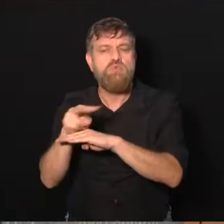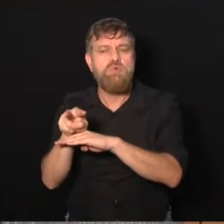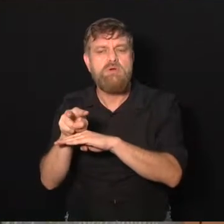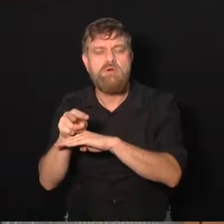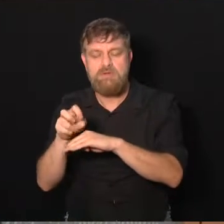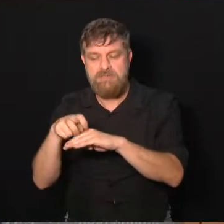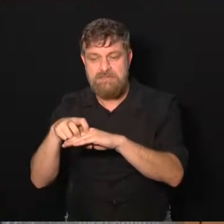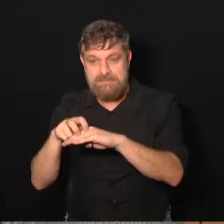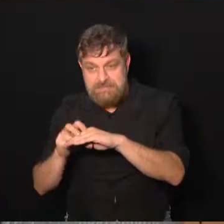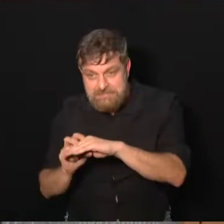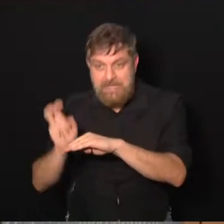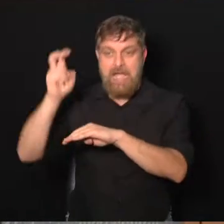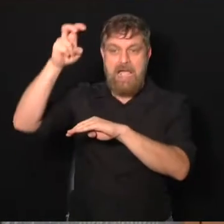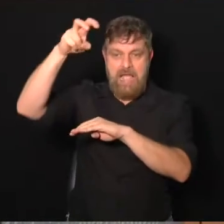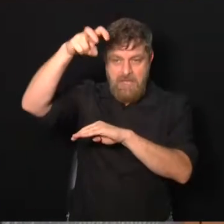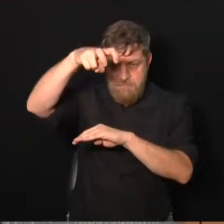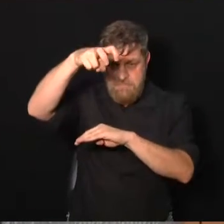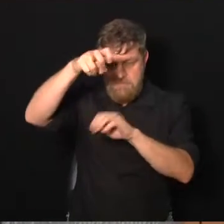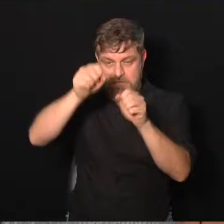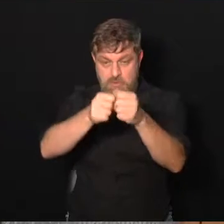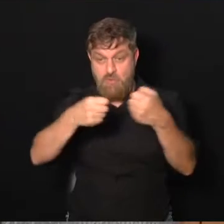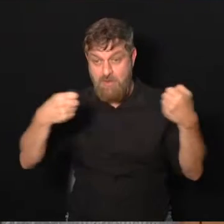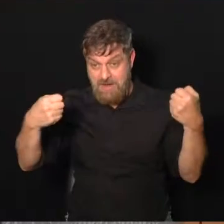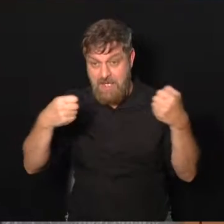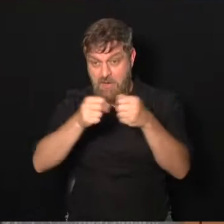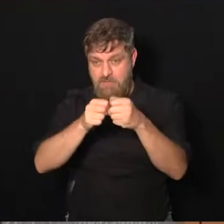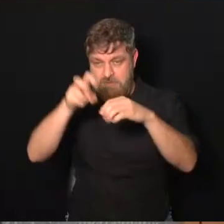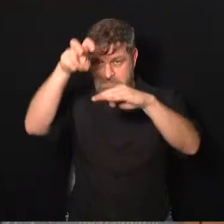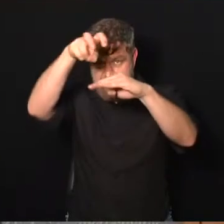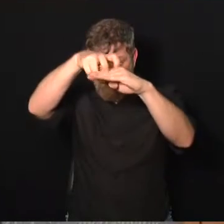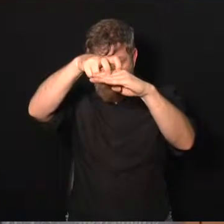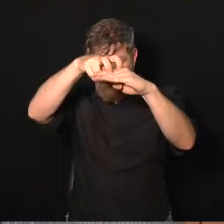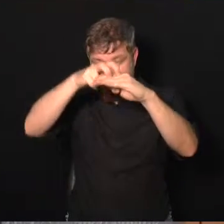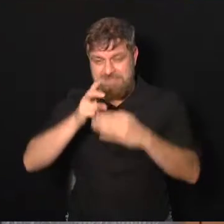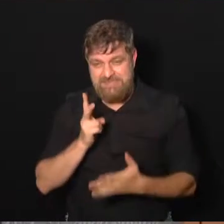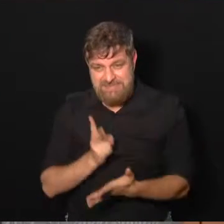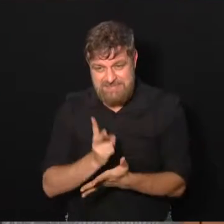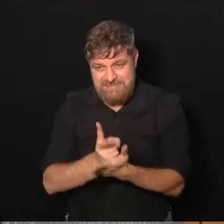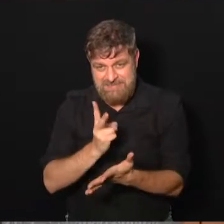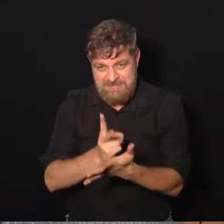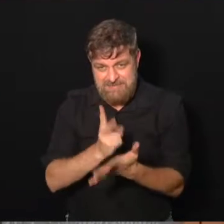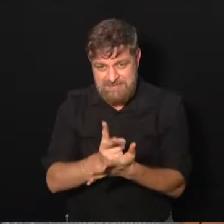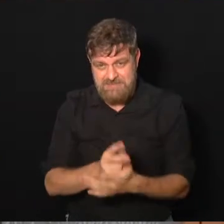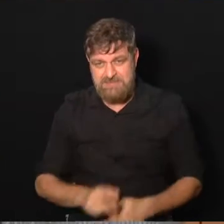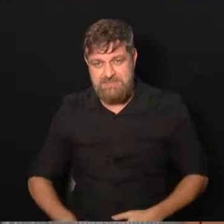rack, dali ela pula em cima do guarda-roupa. Mas sempre